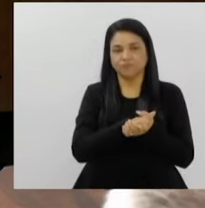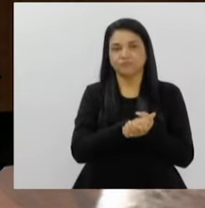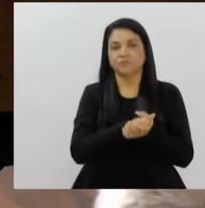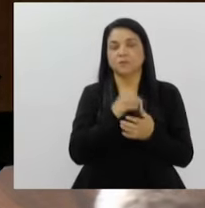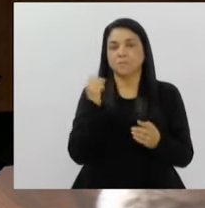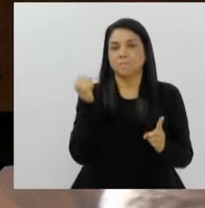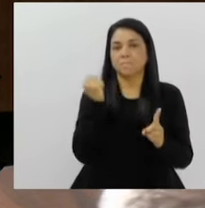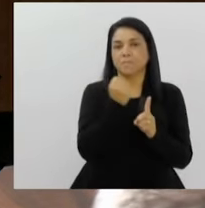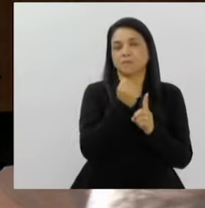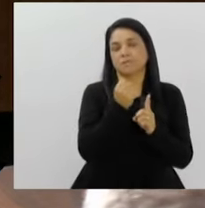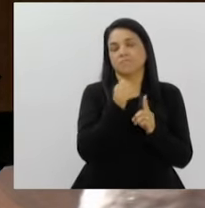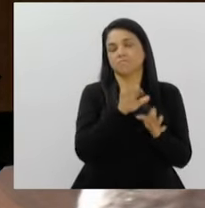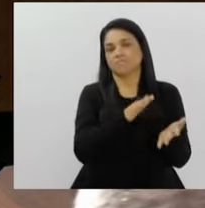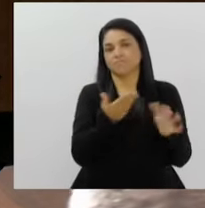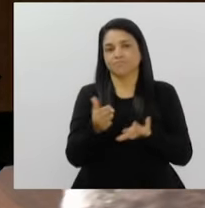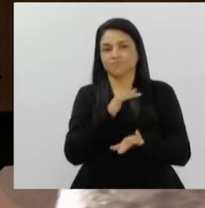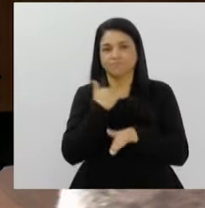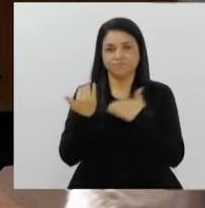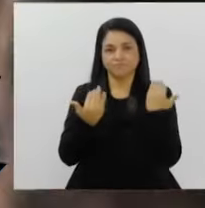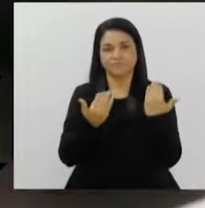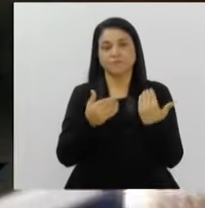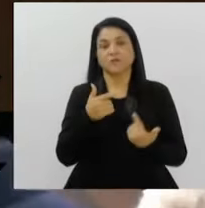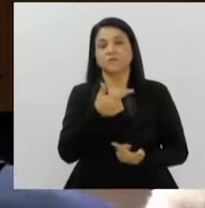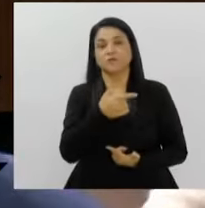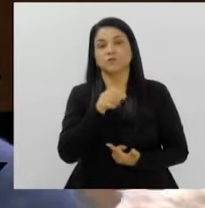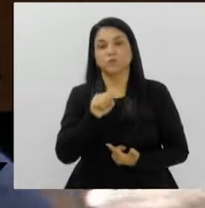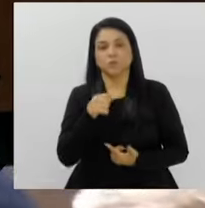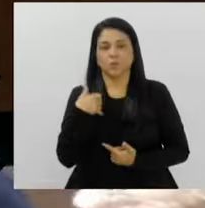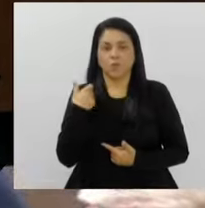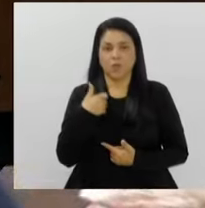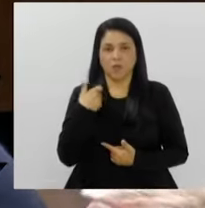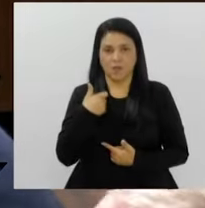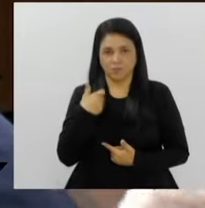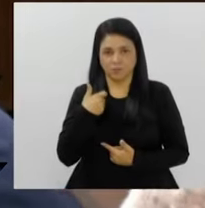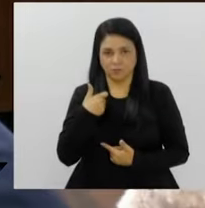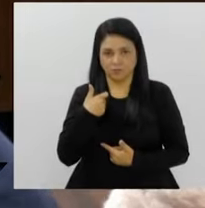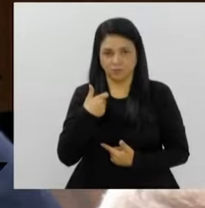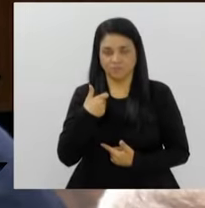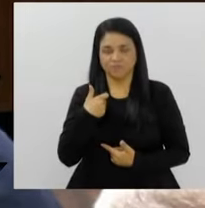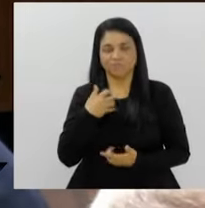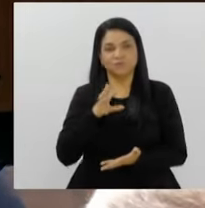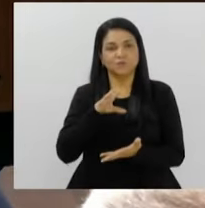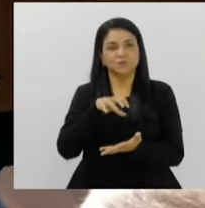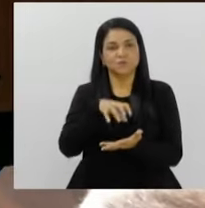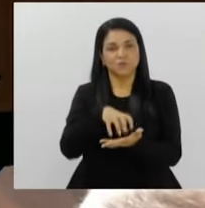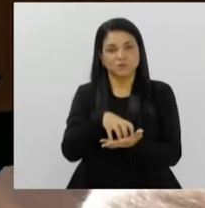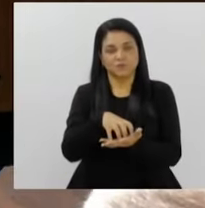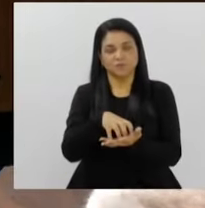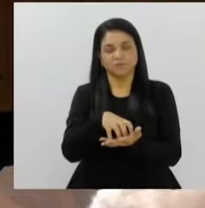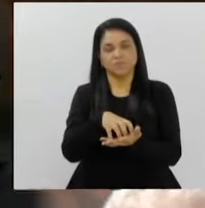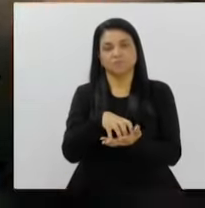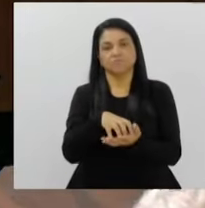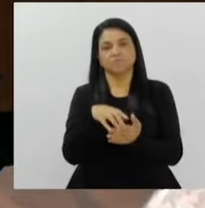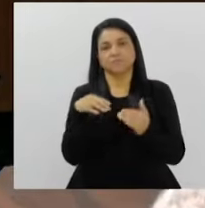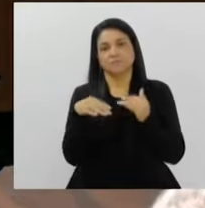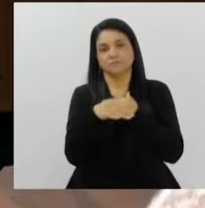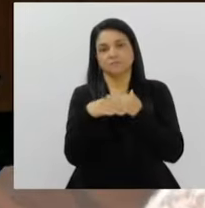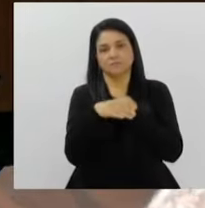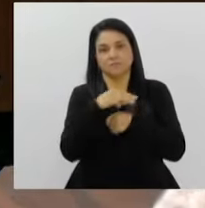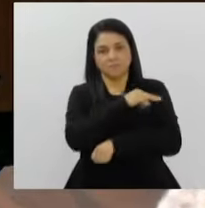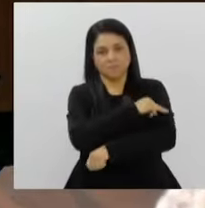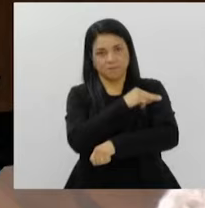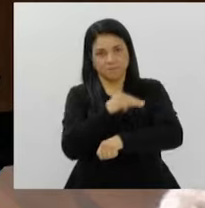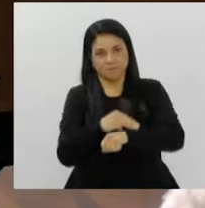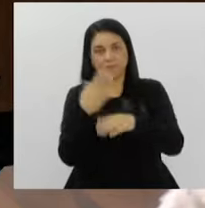de 28 anos, que foi assassinada com 5 tiros no centro da cidade de Macaé. Parabéns